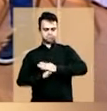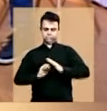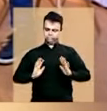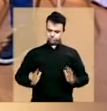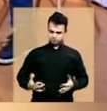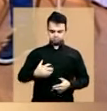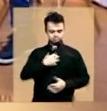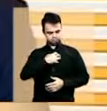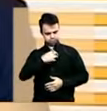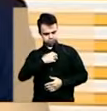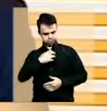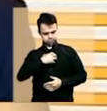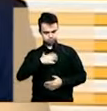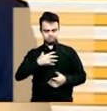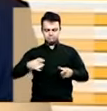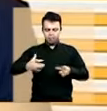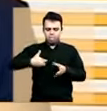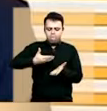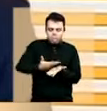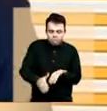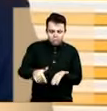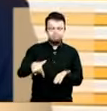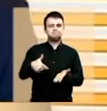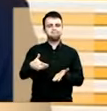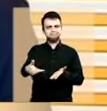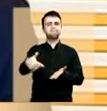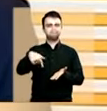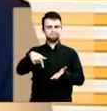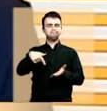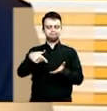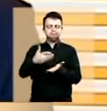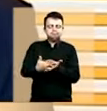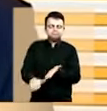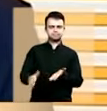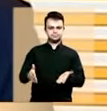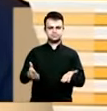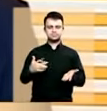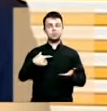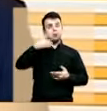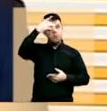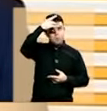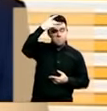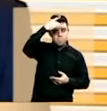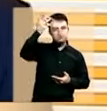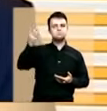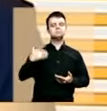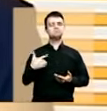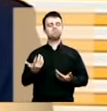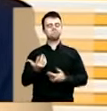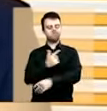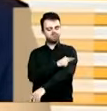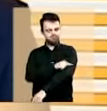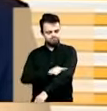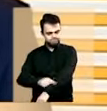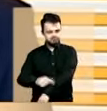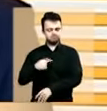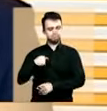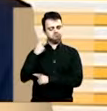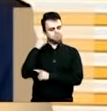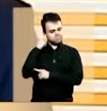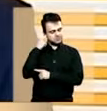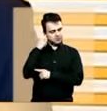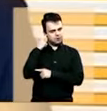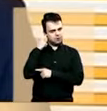no prato vai estragar. Então é a questão de hábito, educação, de consciência, de tomar consciência de que